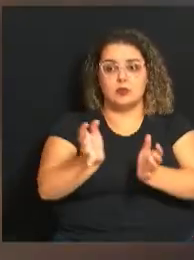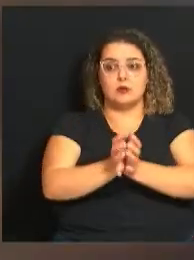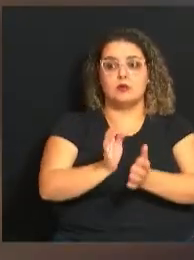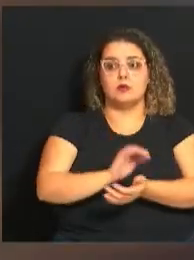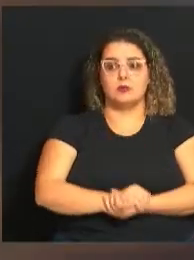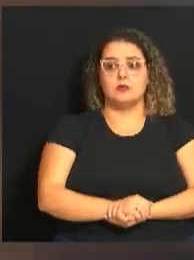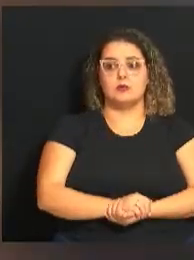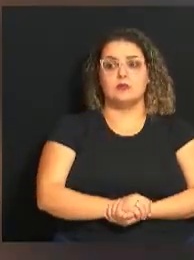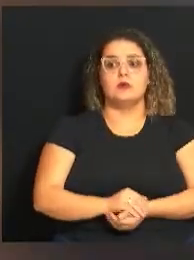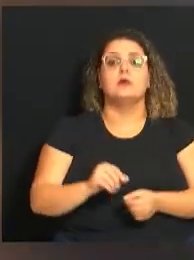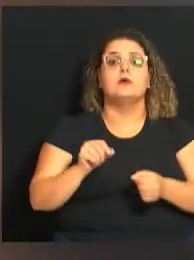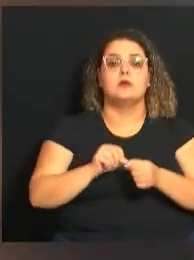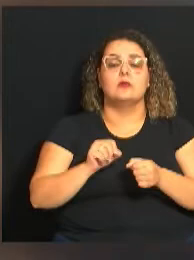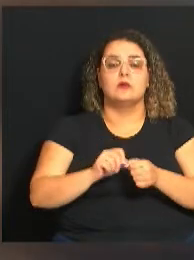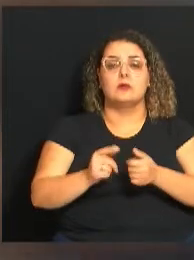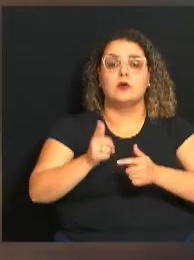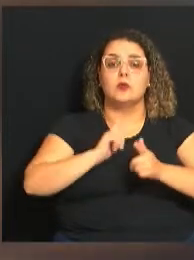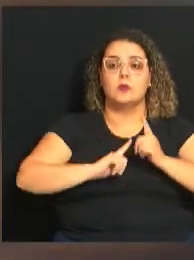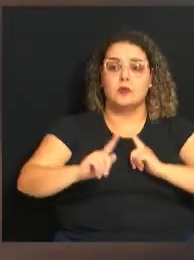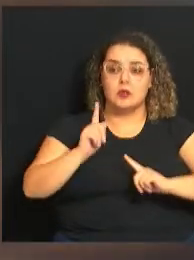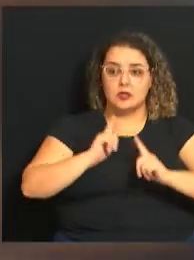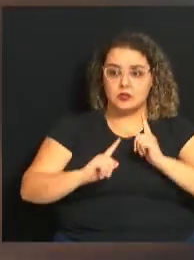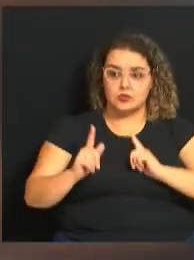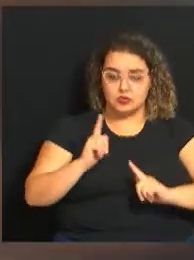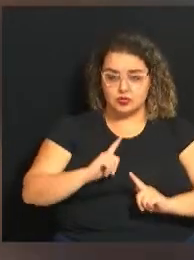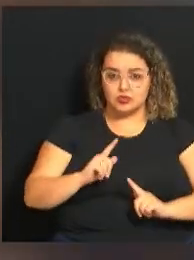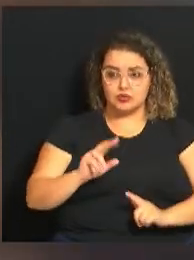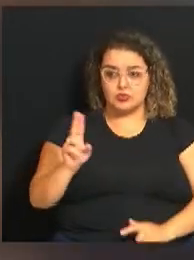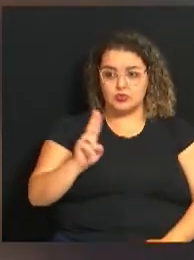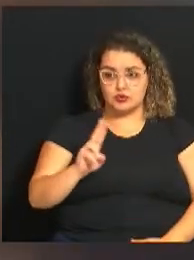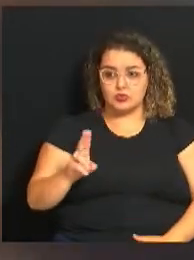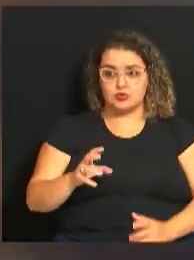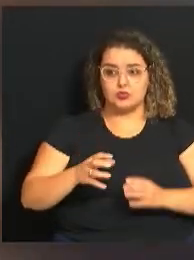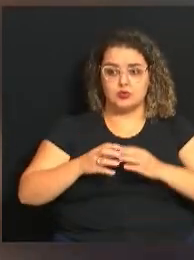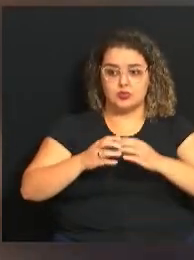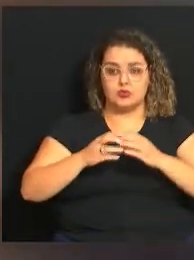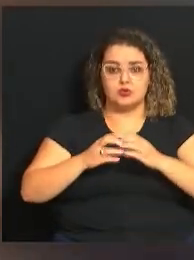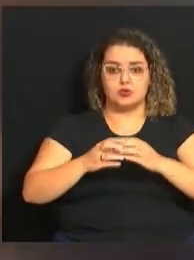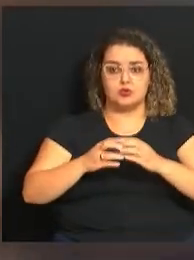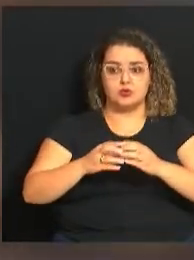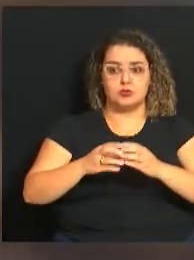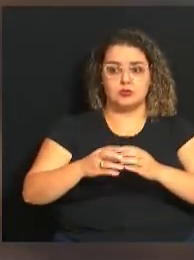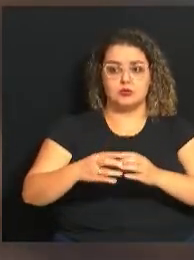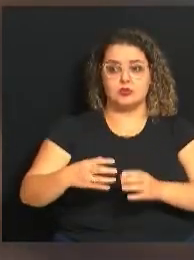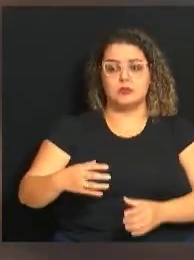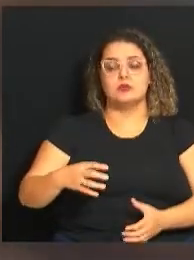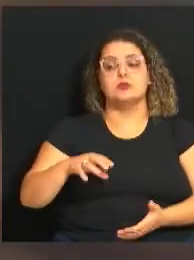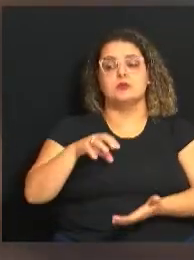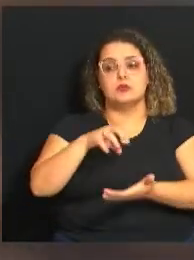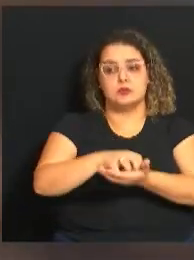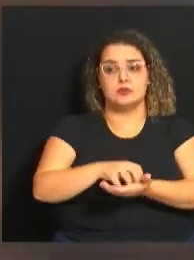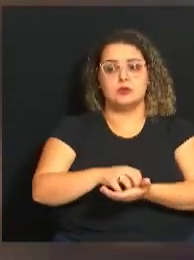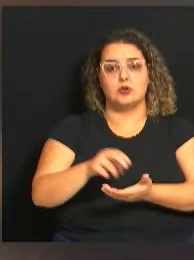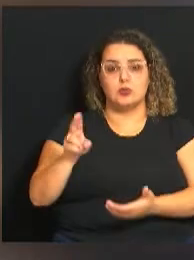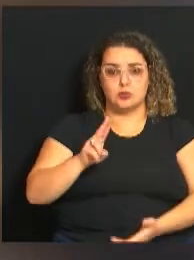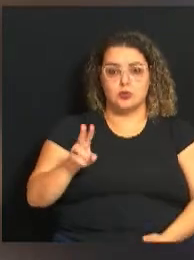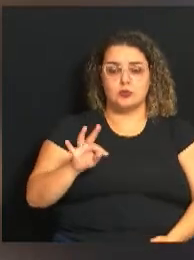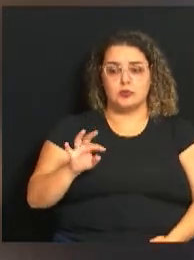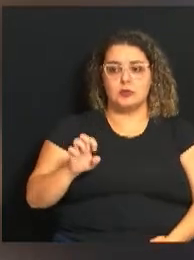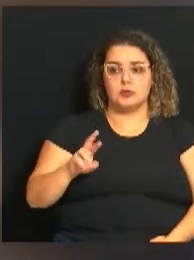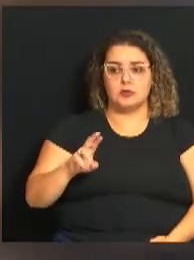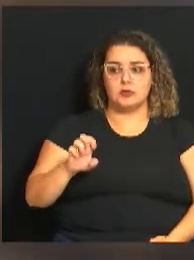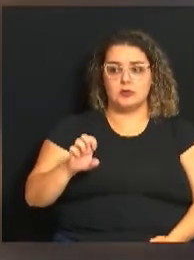Vamos também fazer uma gestão para que o nome lá do Centro de Convivência leve o nome da Aguiar. Vamos fazer